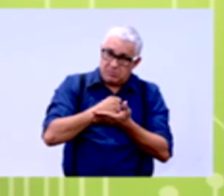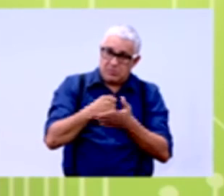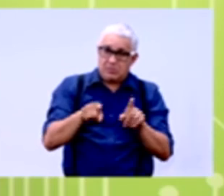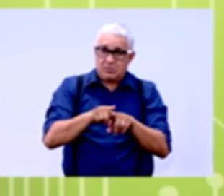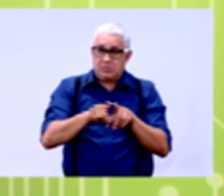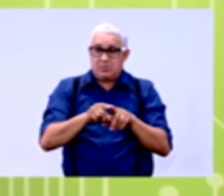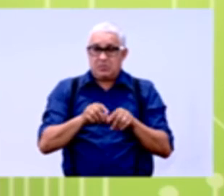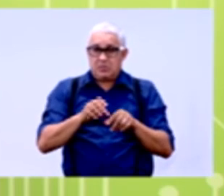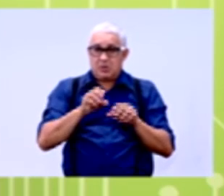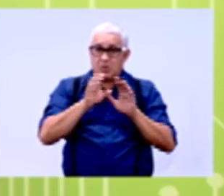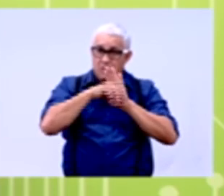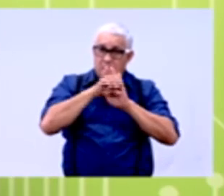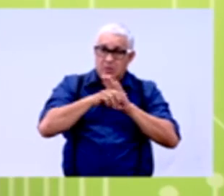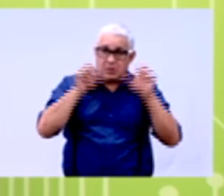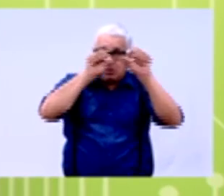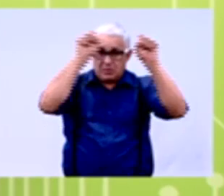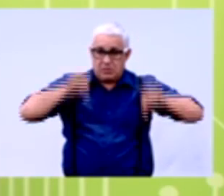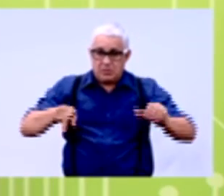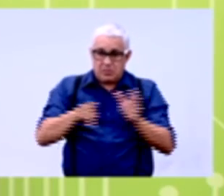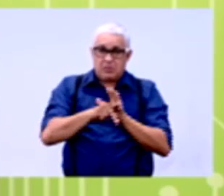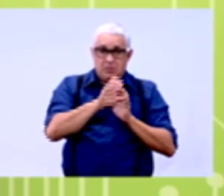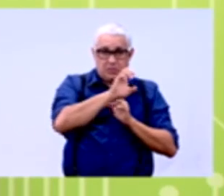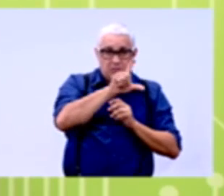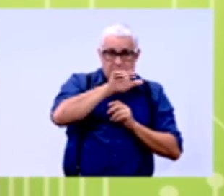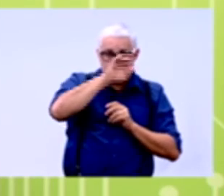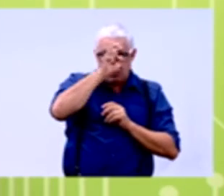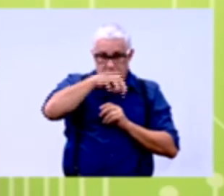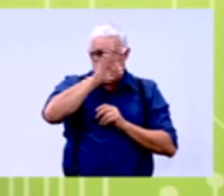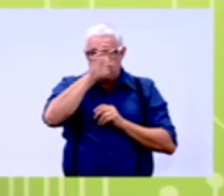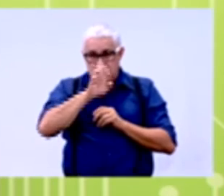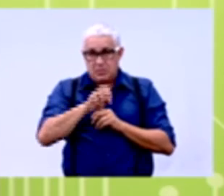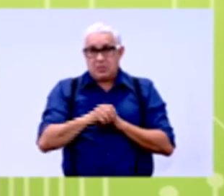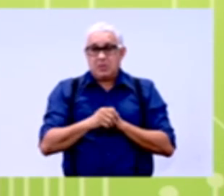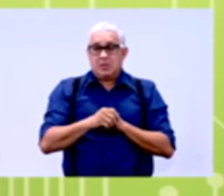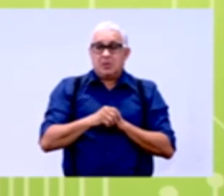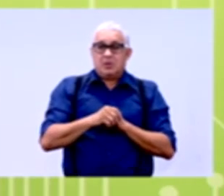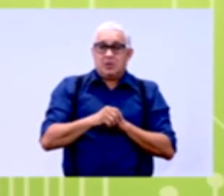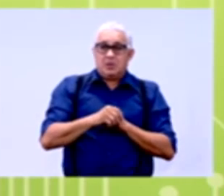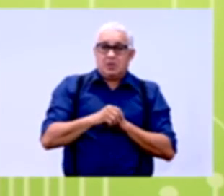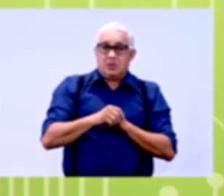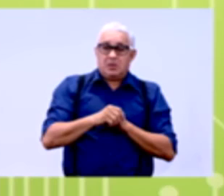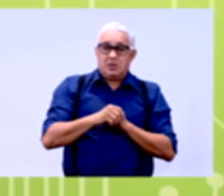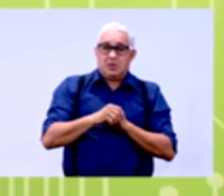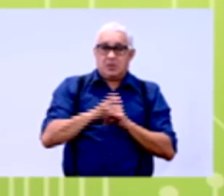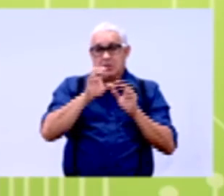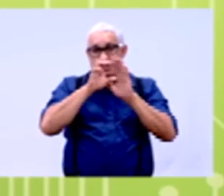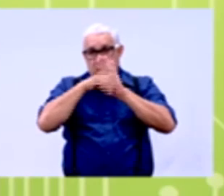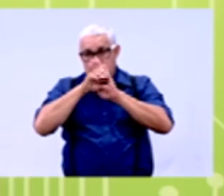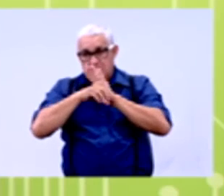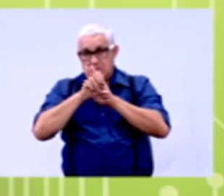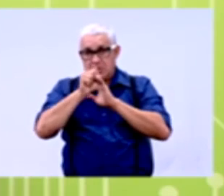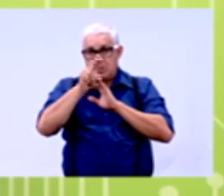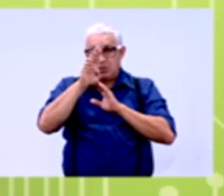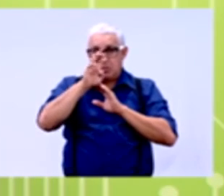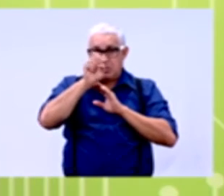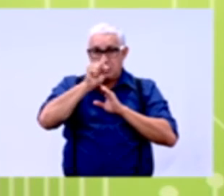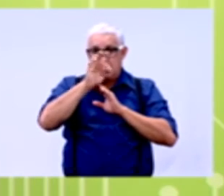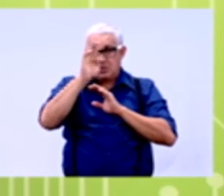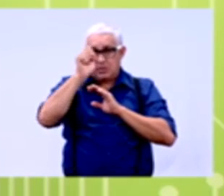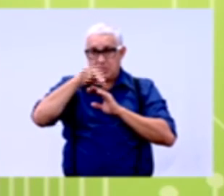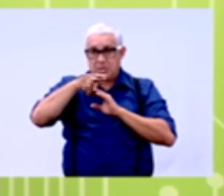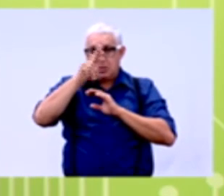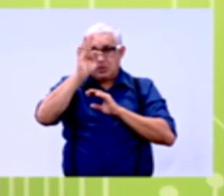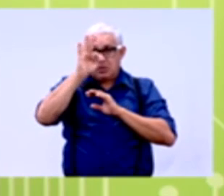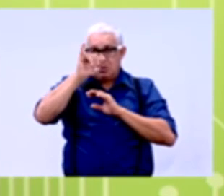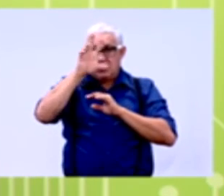pelo nosso sistema. Cliente, de novo, um substantivo, um conceito que deverá ser controlado pela